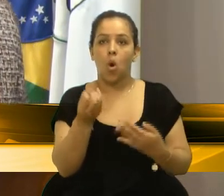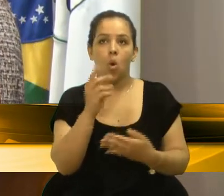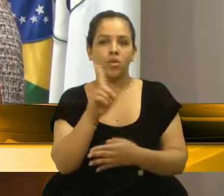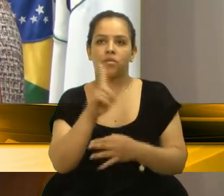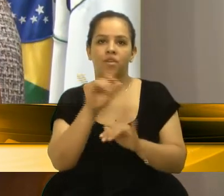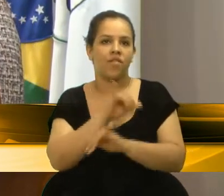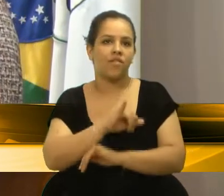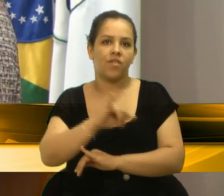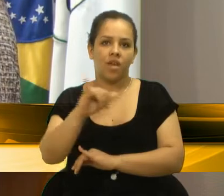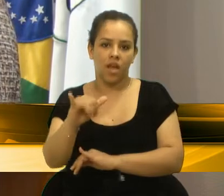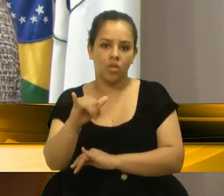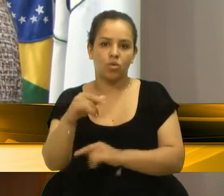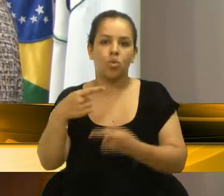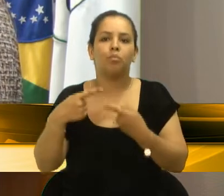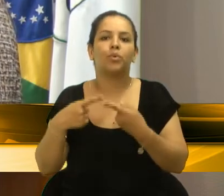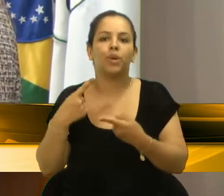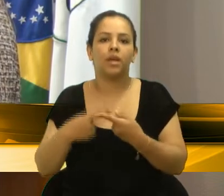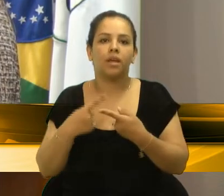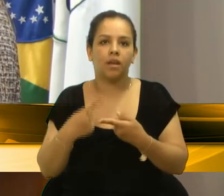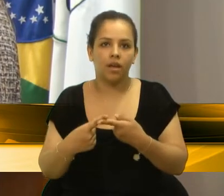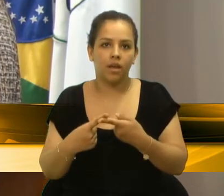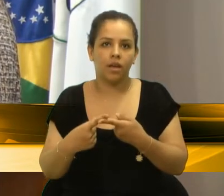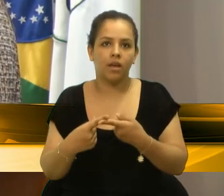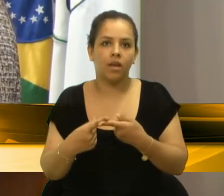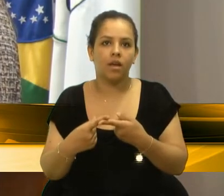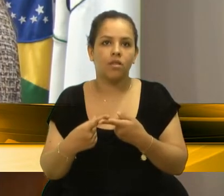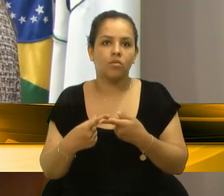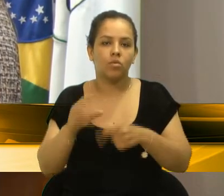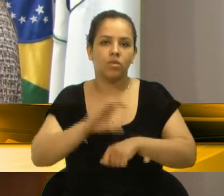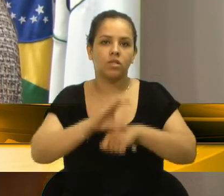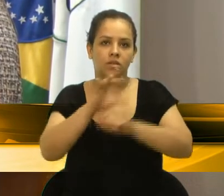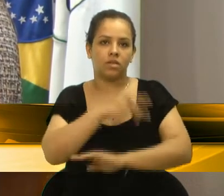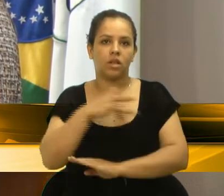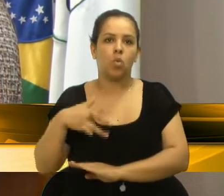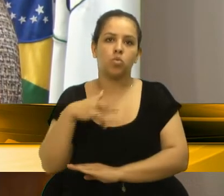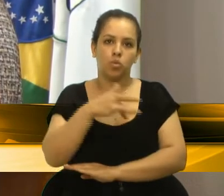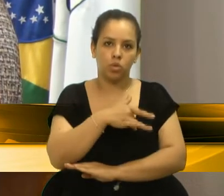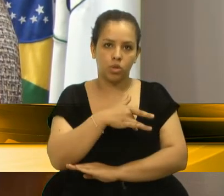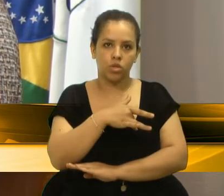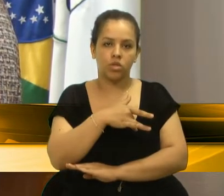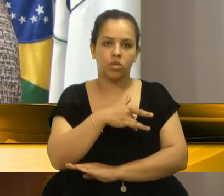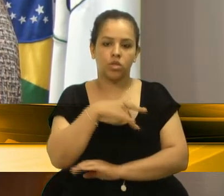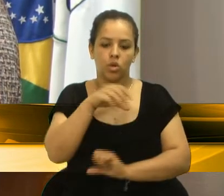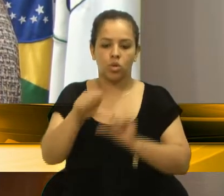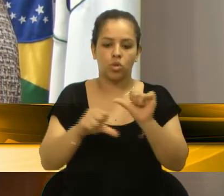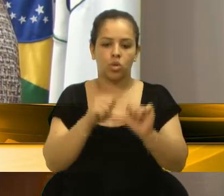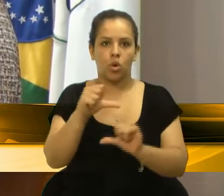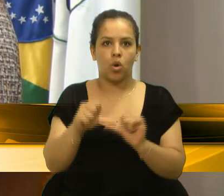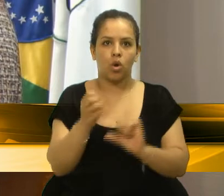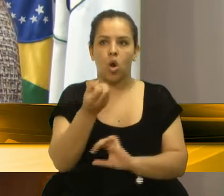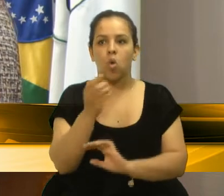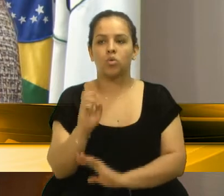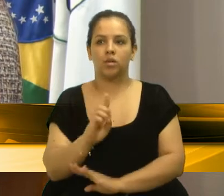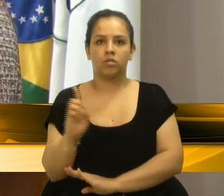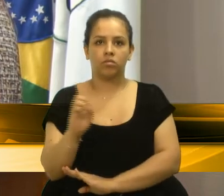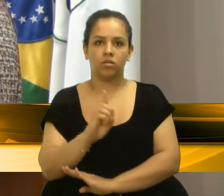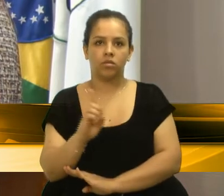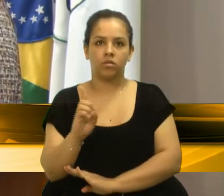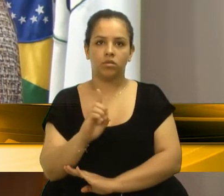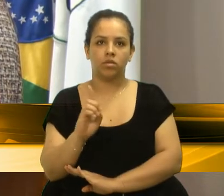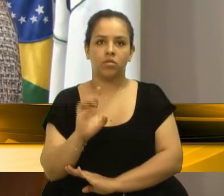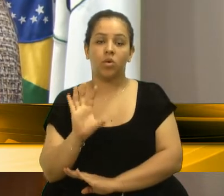uma justificativa ao Conselho Municipal de Saúde, com proposta de alteração ou rejeição, para que